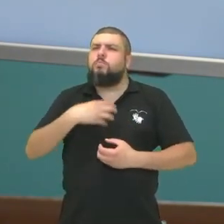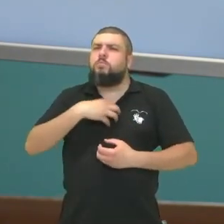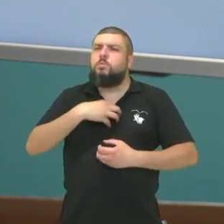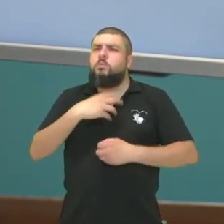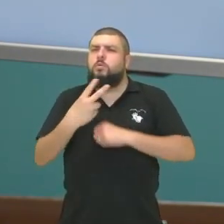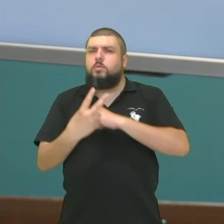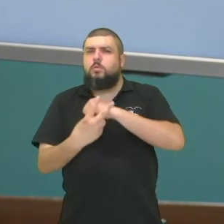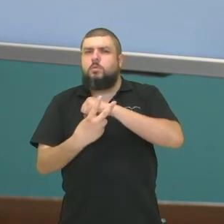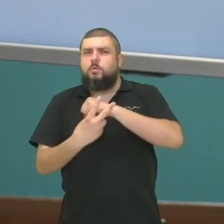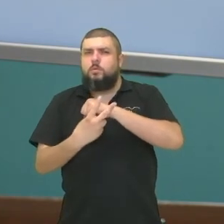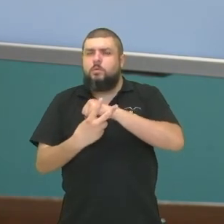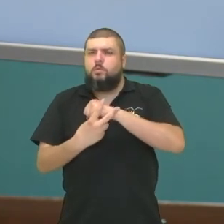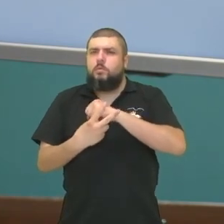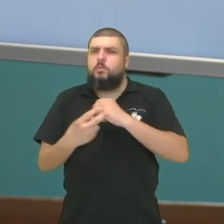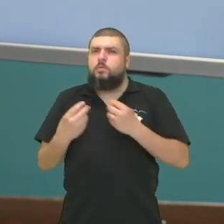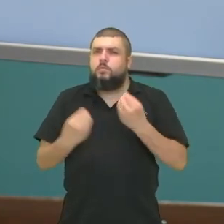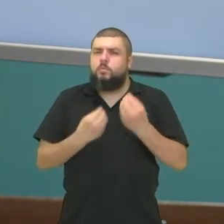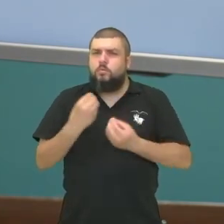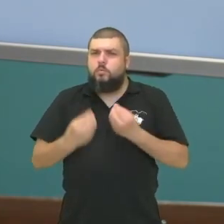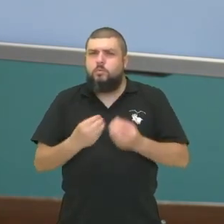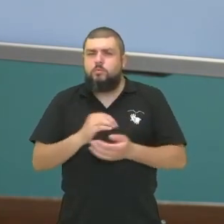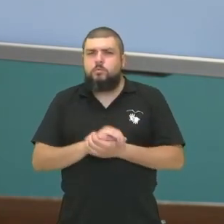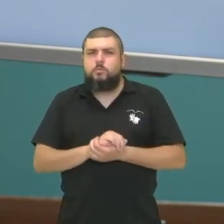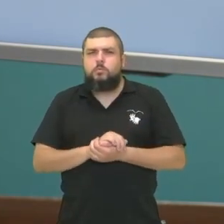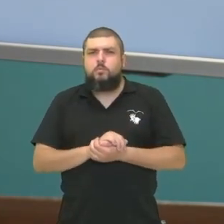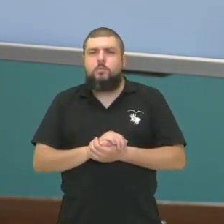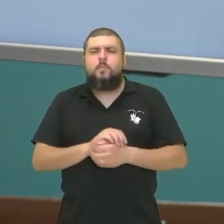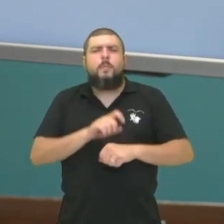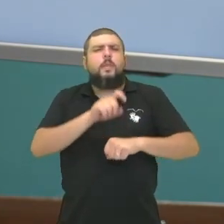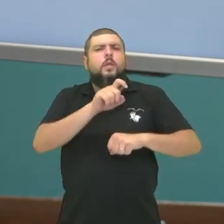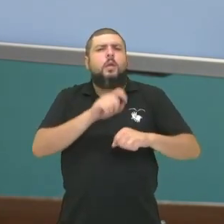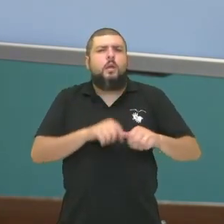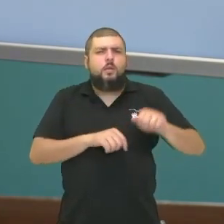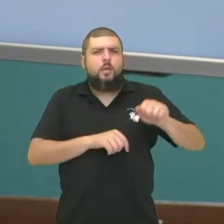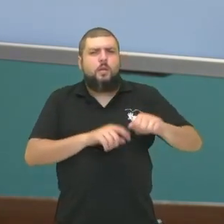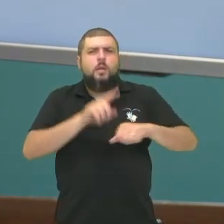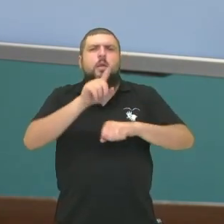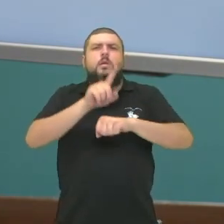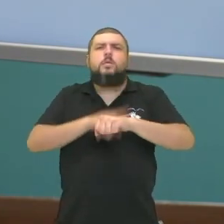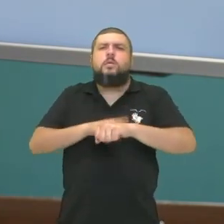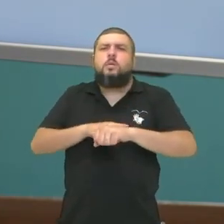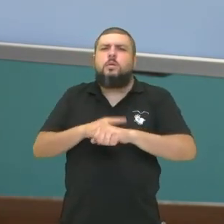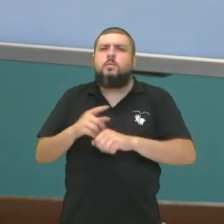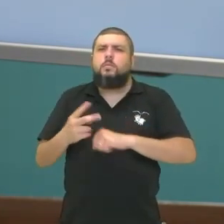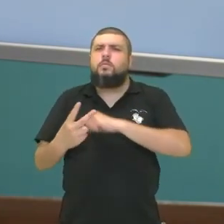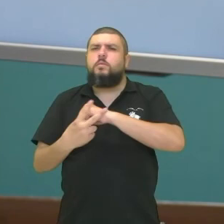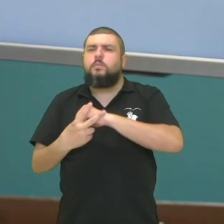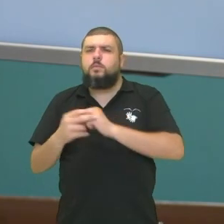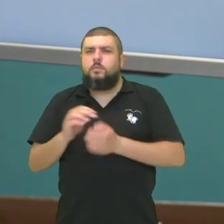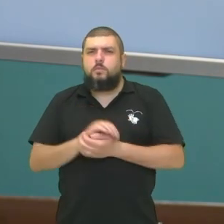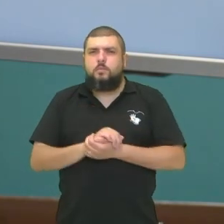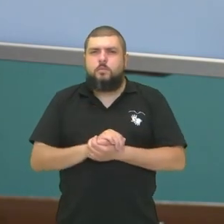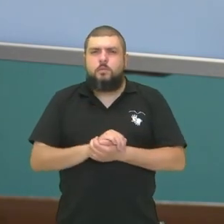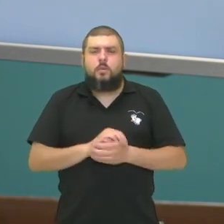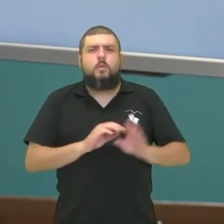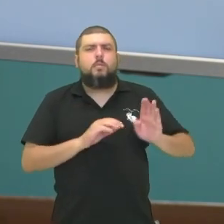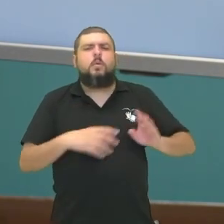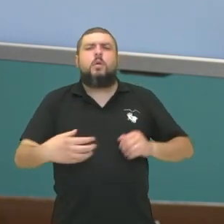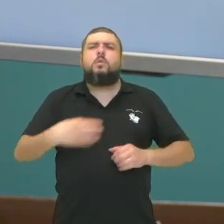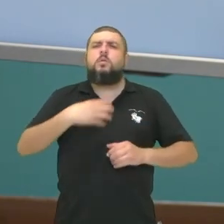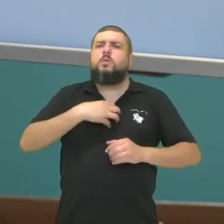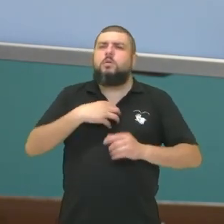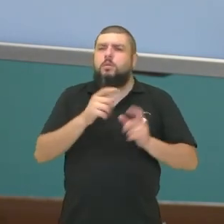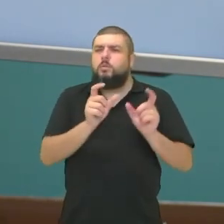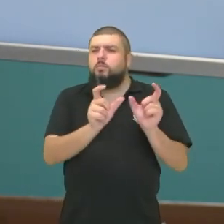se baseia a nossa pergunta 4. Que tempo e modo verbal predomina no texto? Que sentido é produzido através